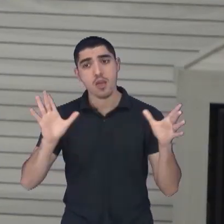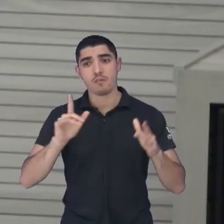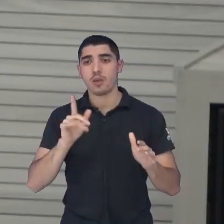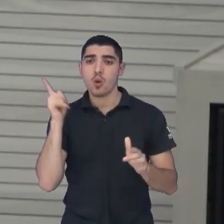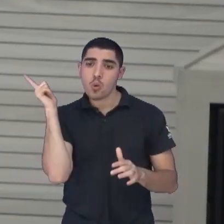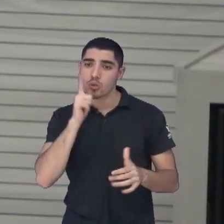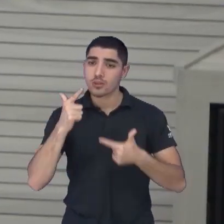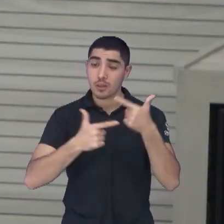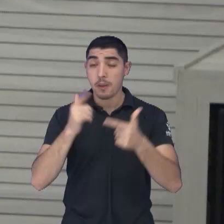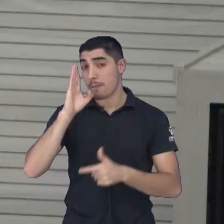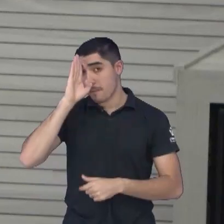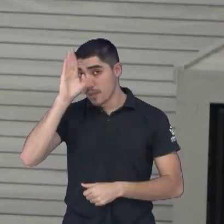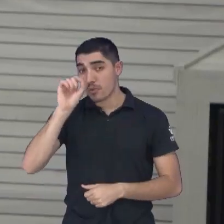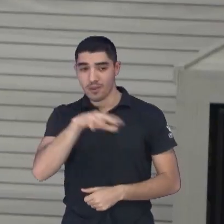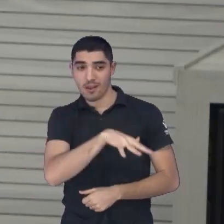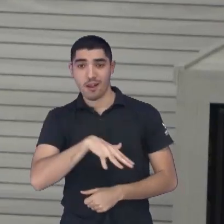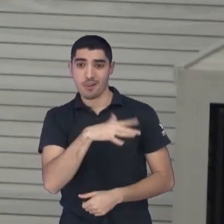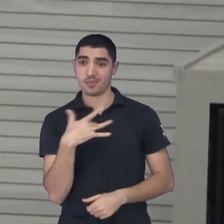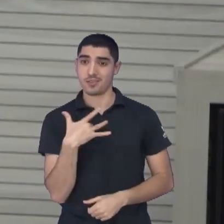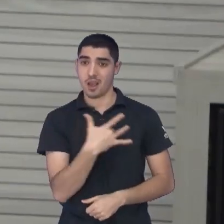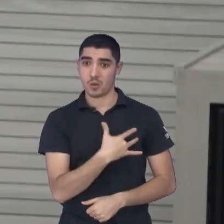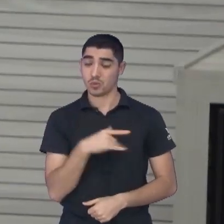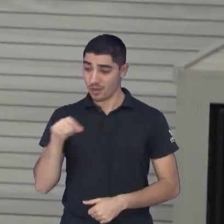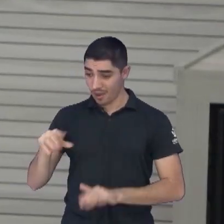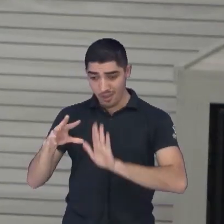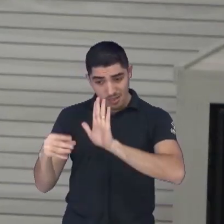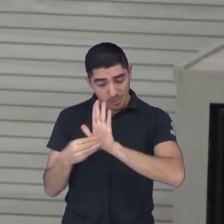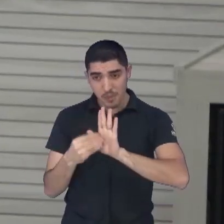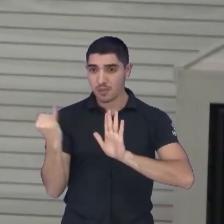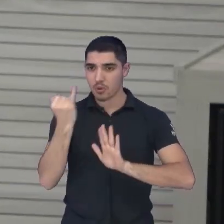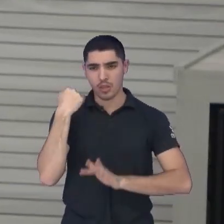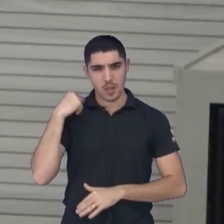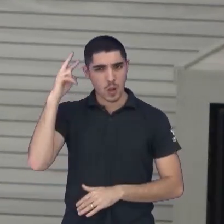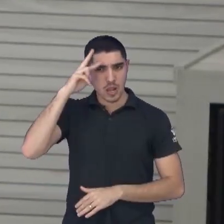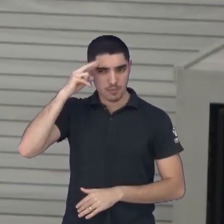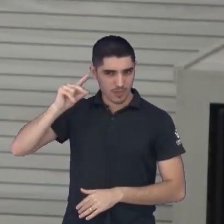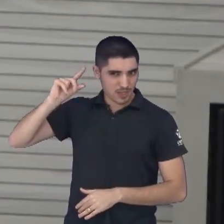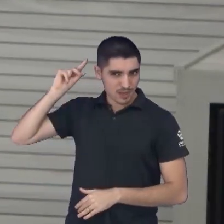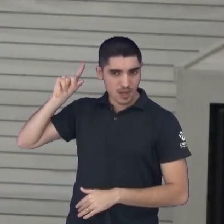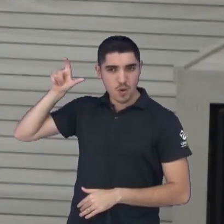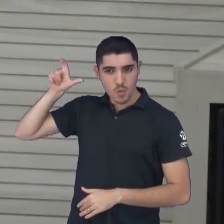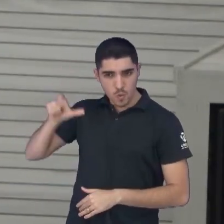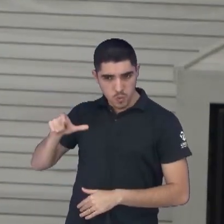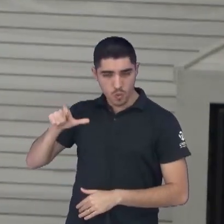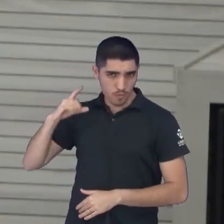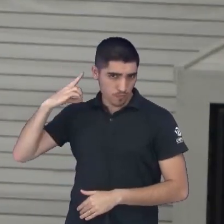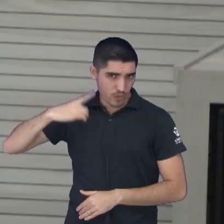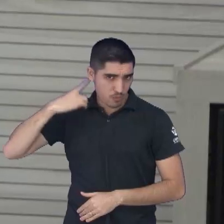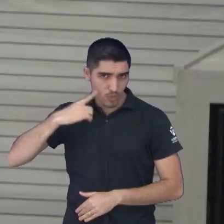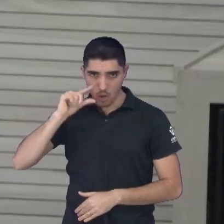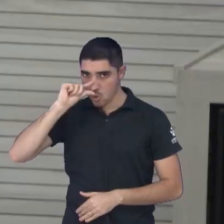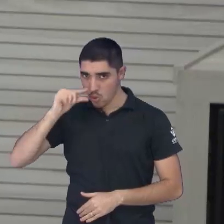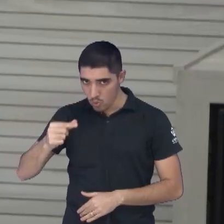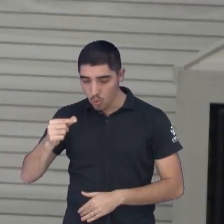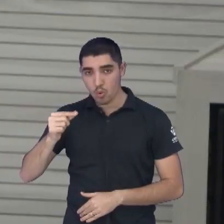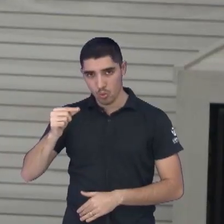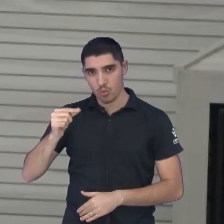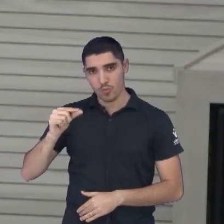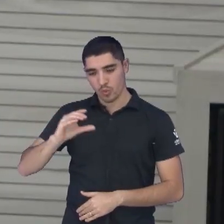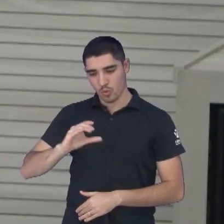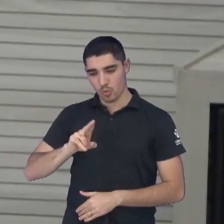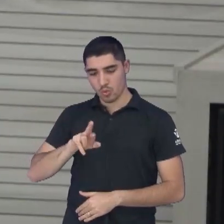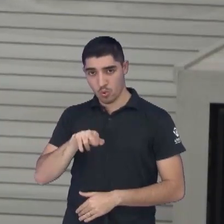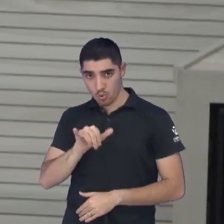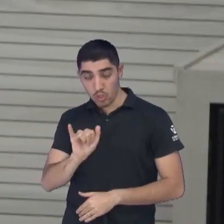principalmente para a saúde. Eu lembro uma vez que o deputado Cury destinou uma verba ao Hospital Pio XII, mas no meu nome,